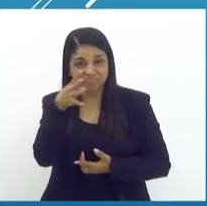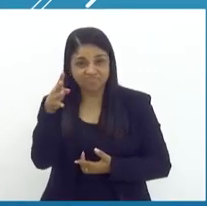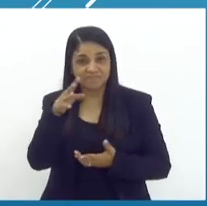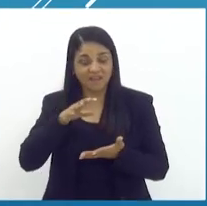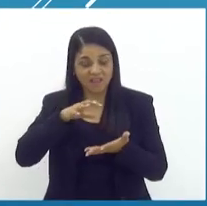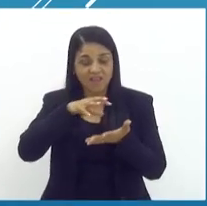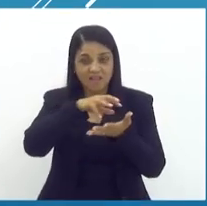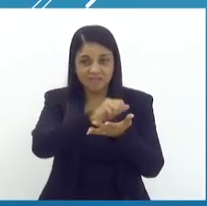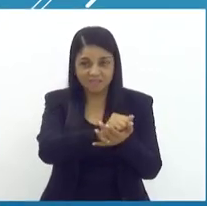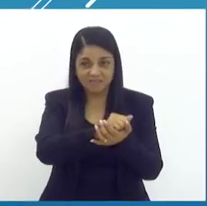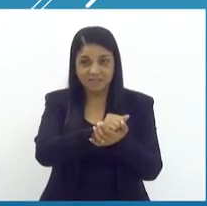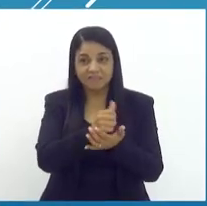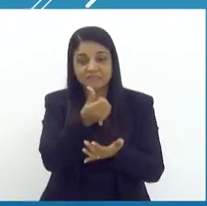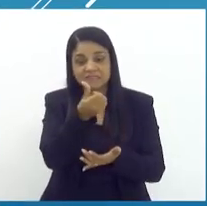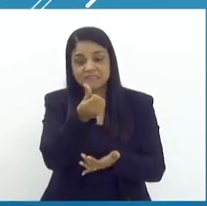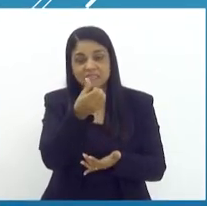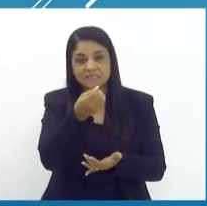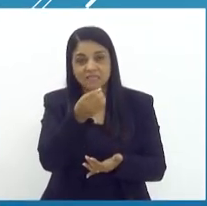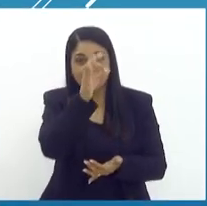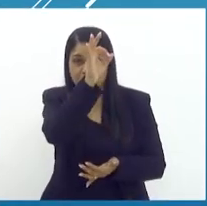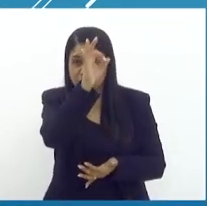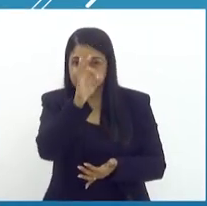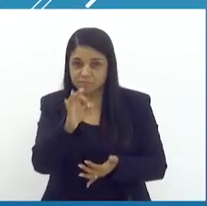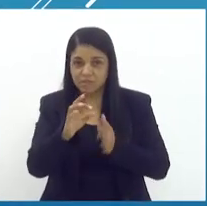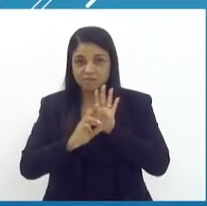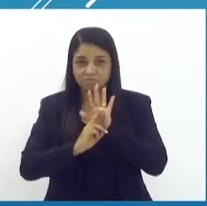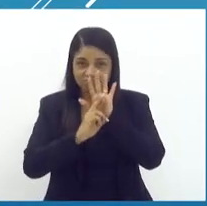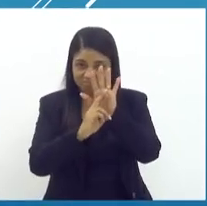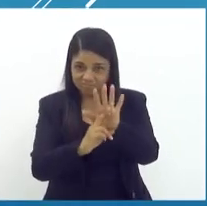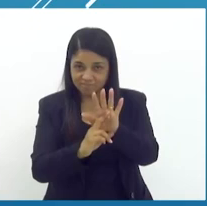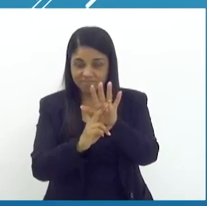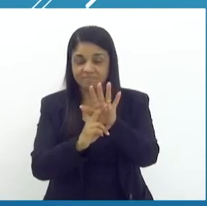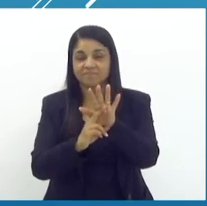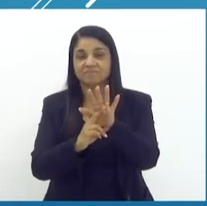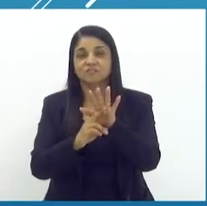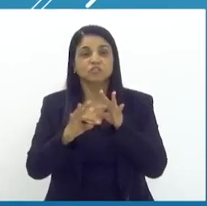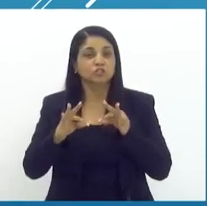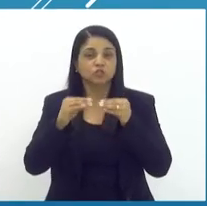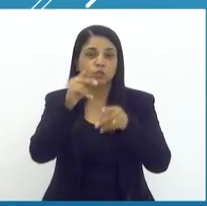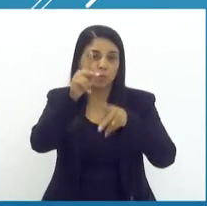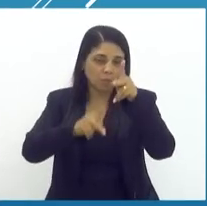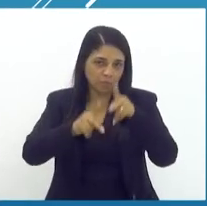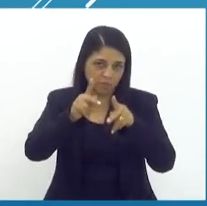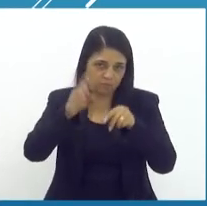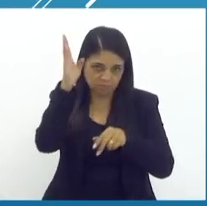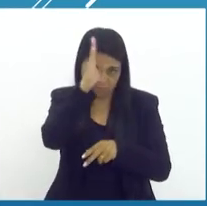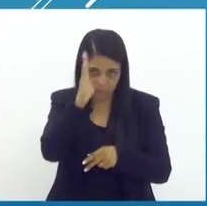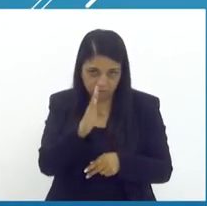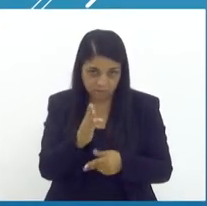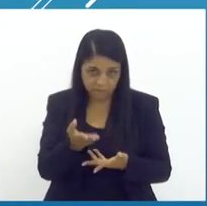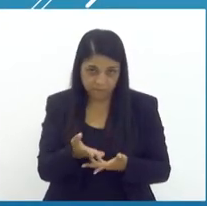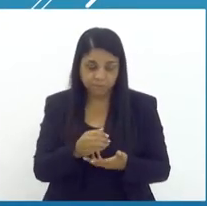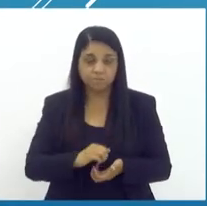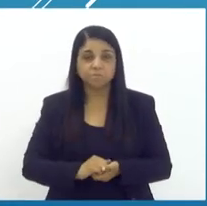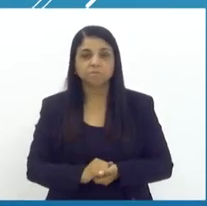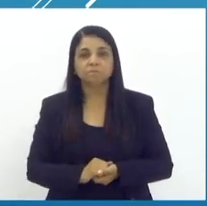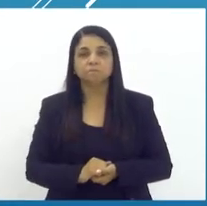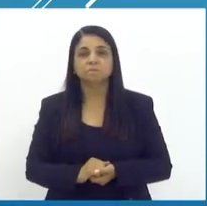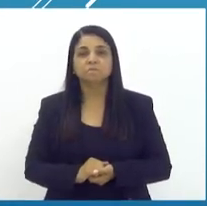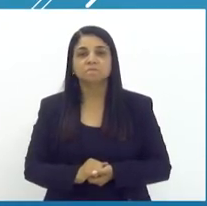três estados representam mais de 60% 60,8% e toda a população brasileira e com isso